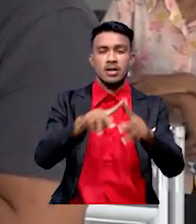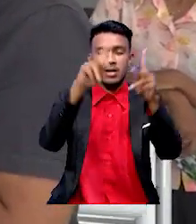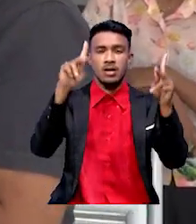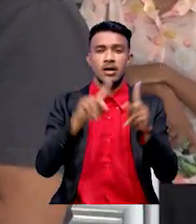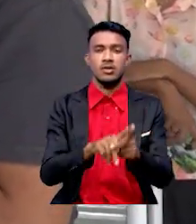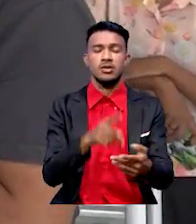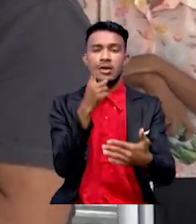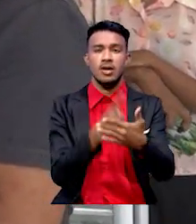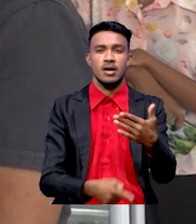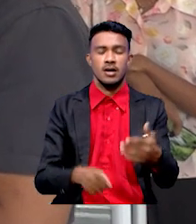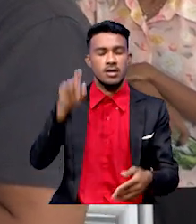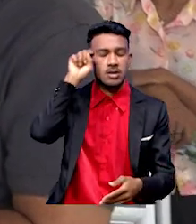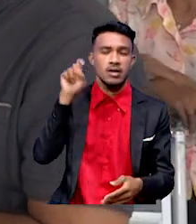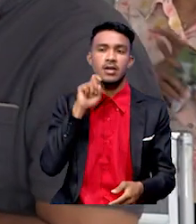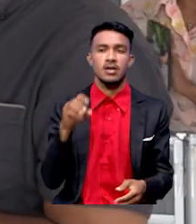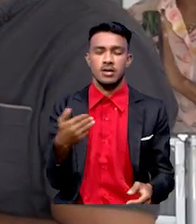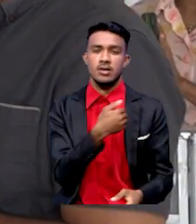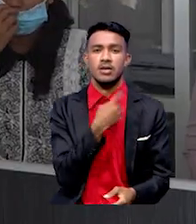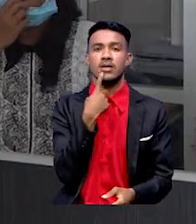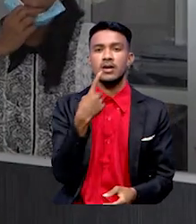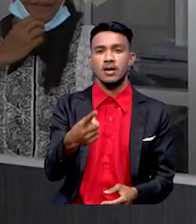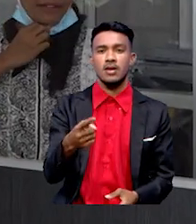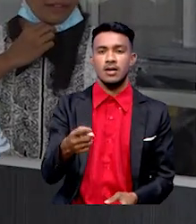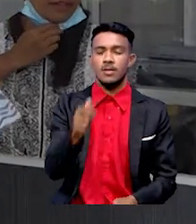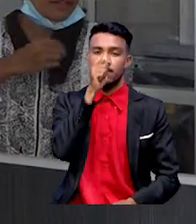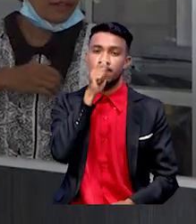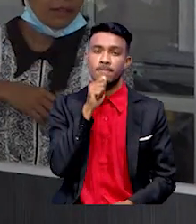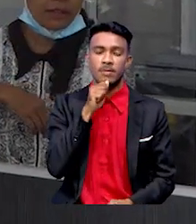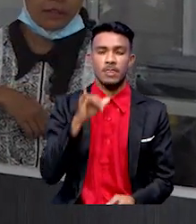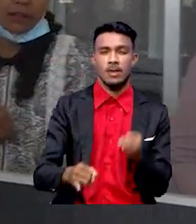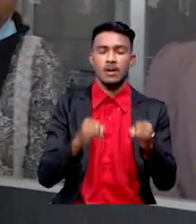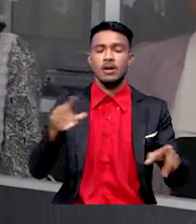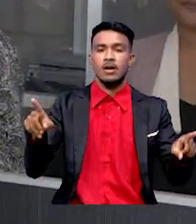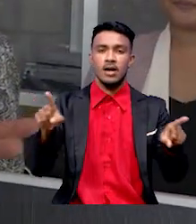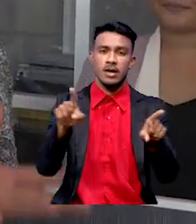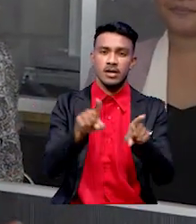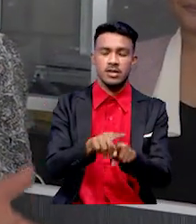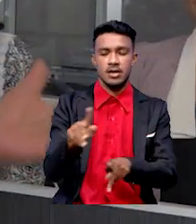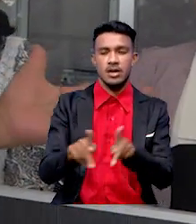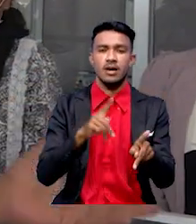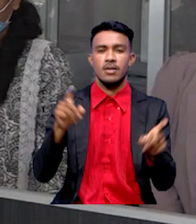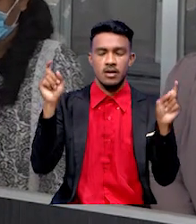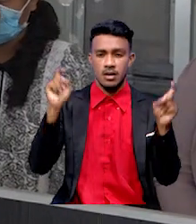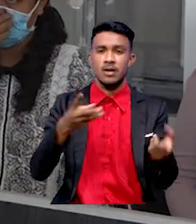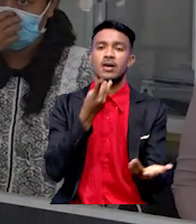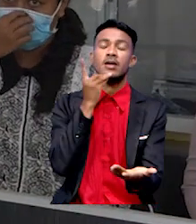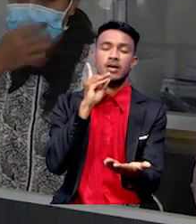ra explica detalhu tamba segredo de justiça. Nudar cidadão cumpre obrigação mai